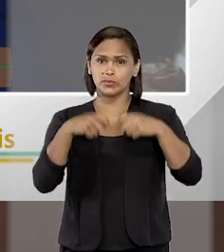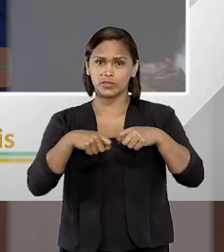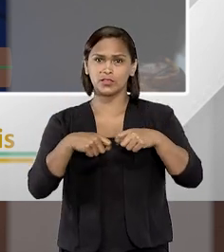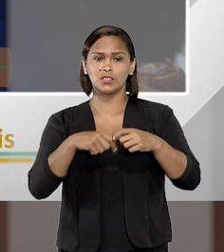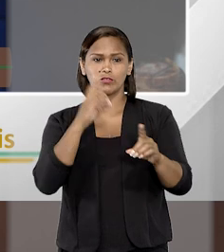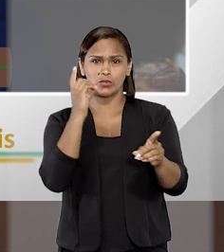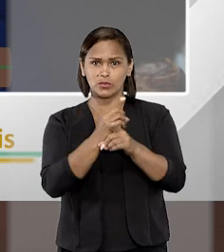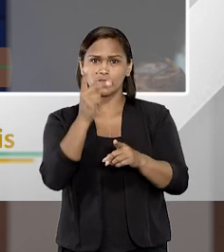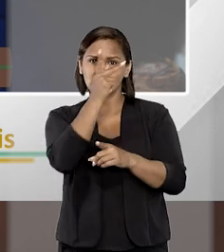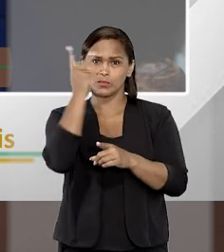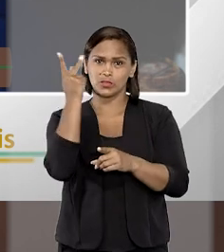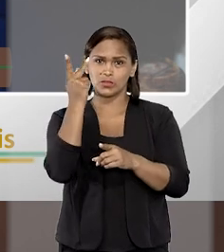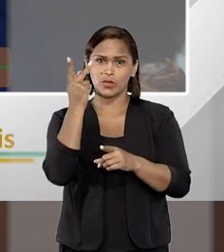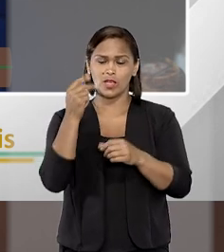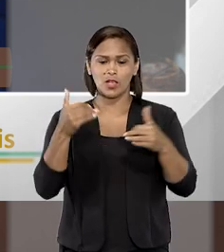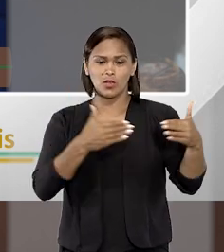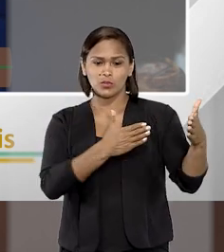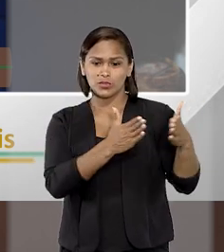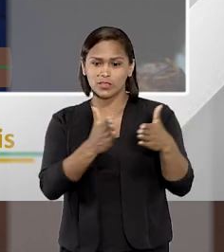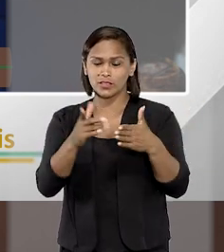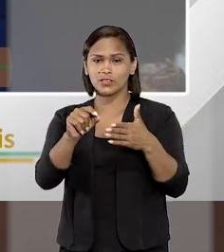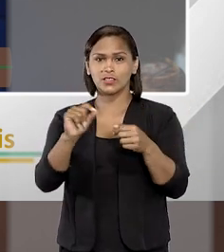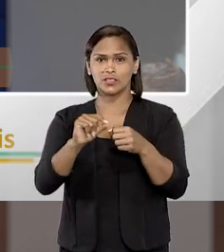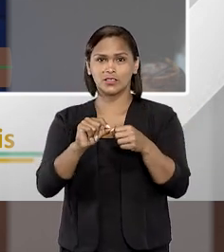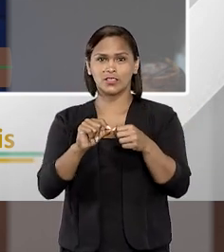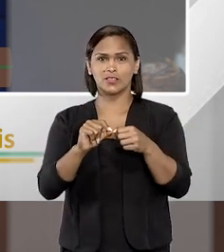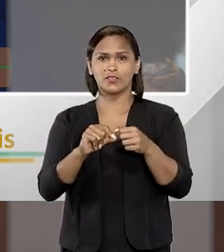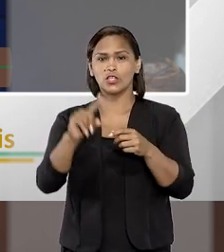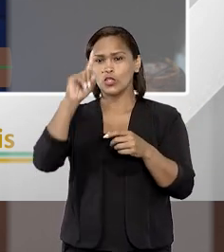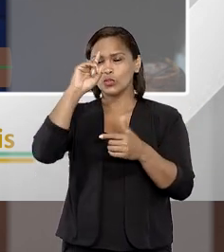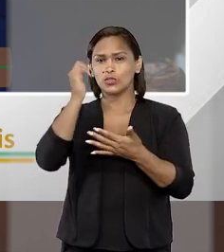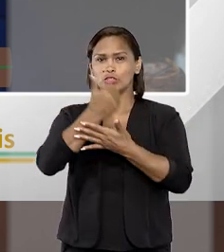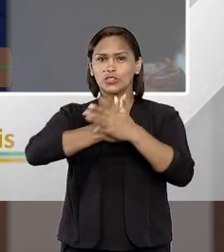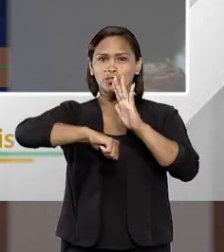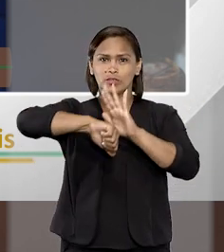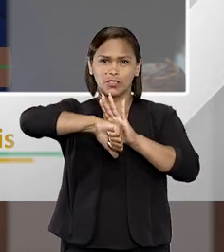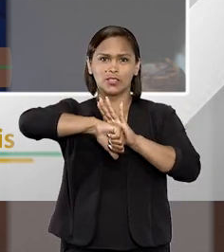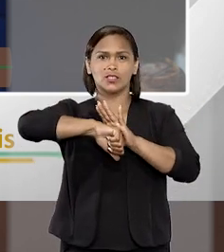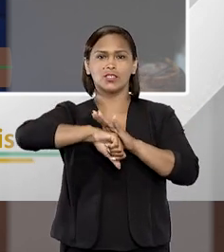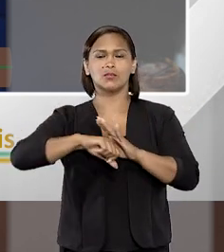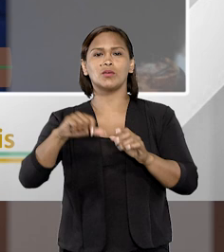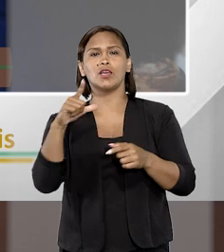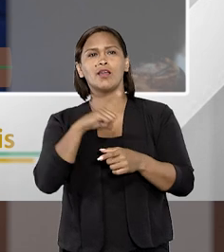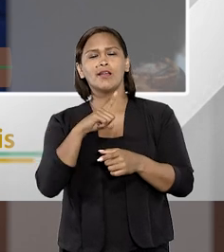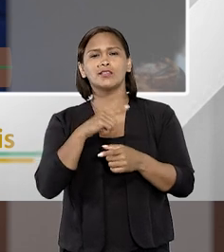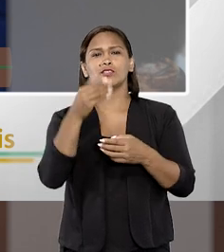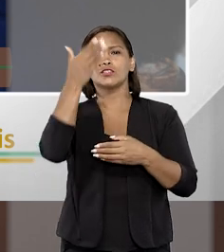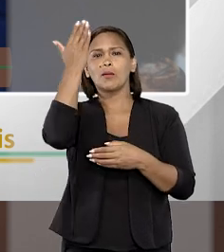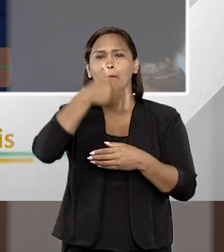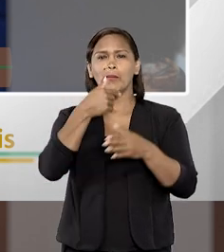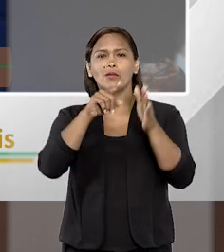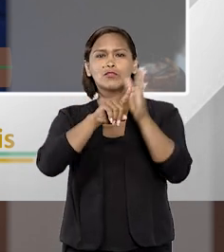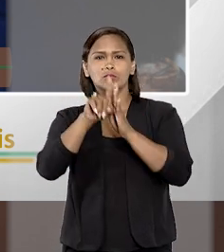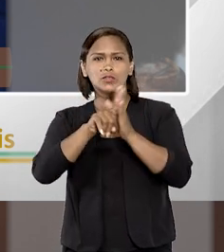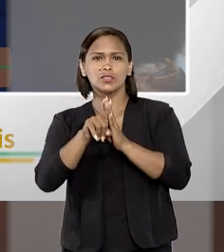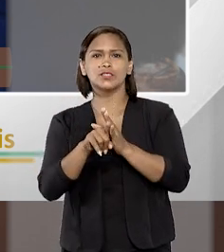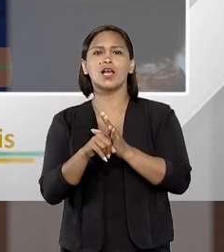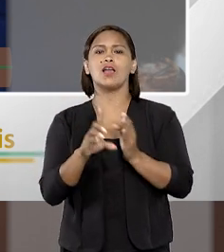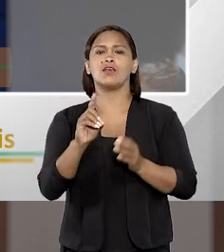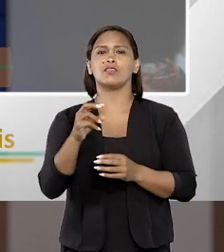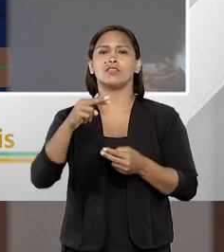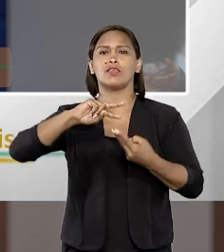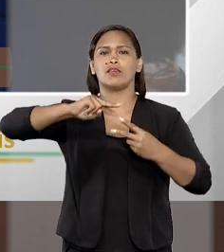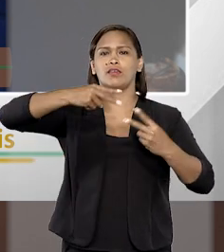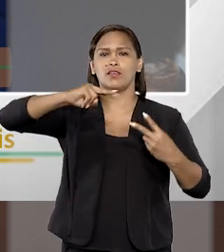de uma pessoa o trajeto que ela fez no dia do crime mas temos provas periciais temos